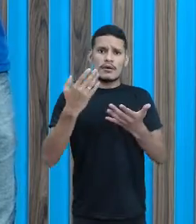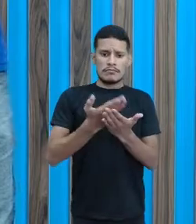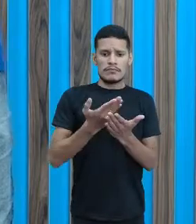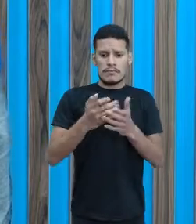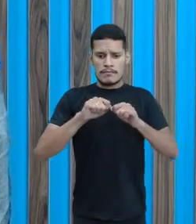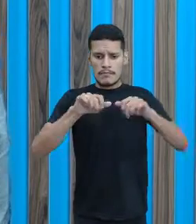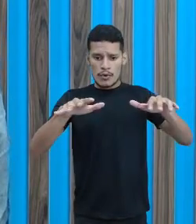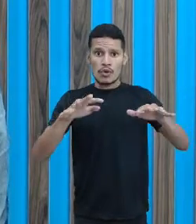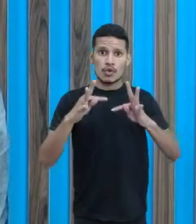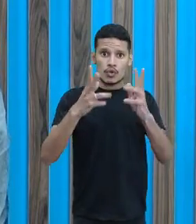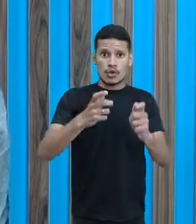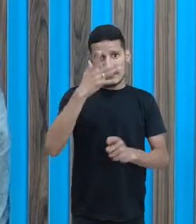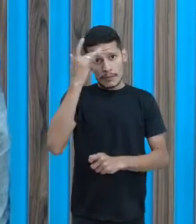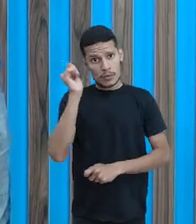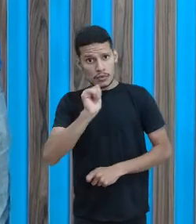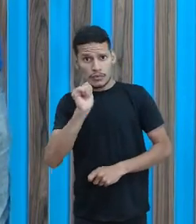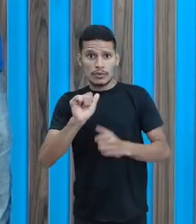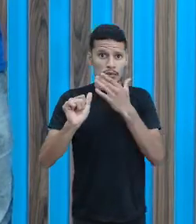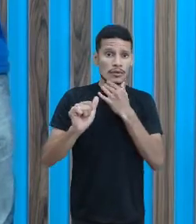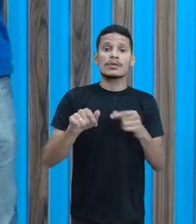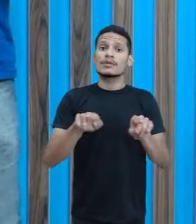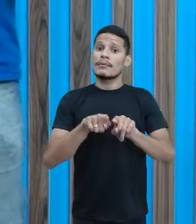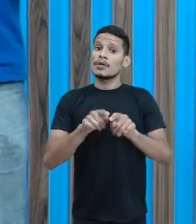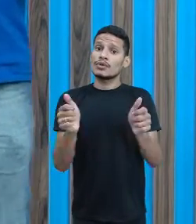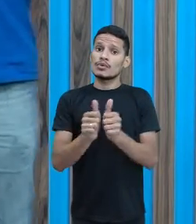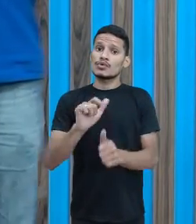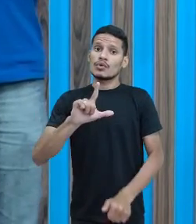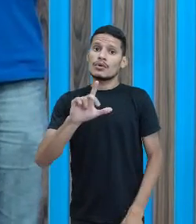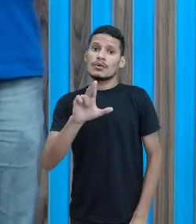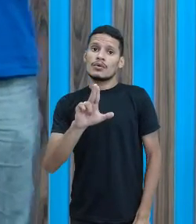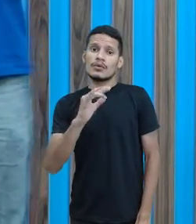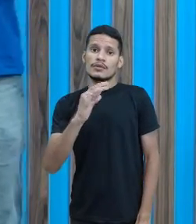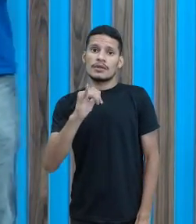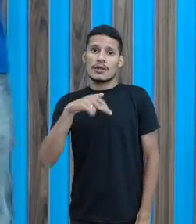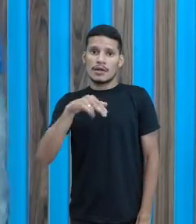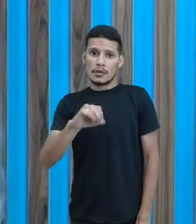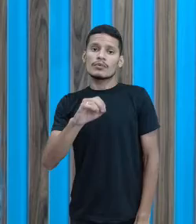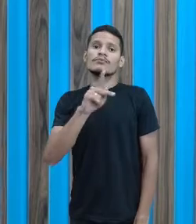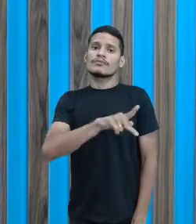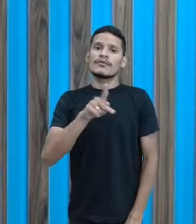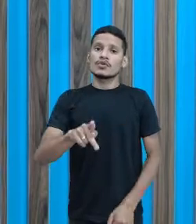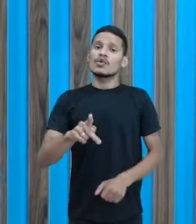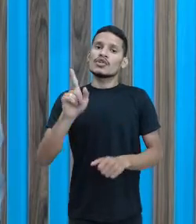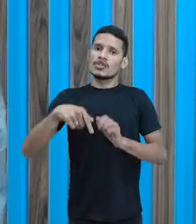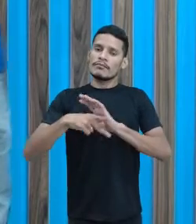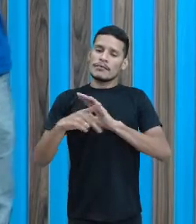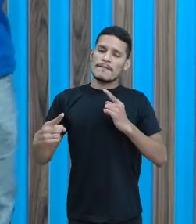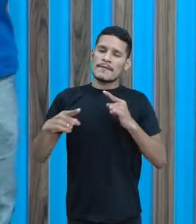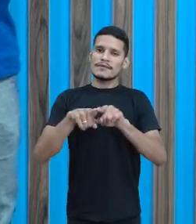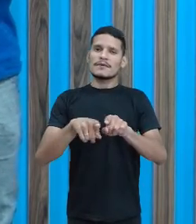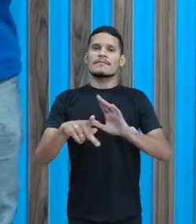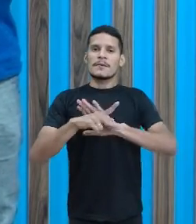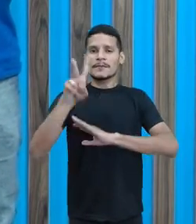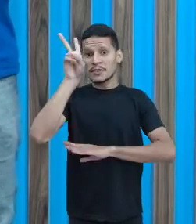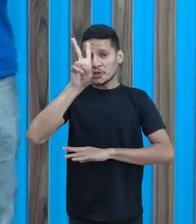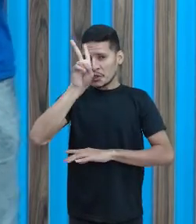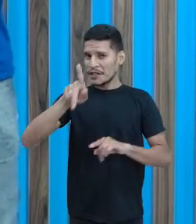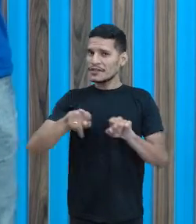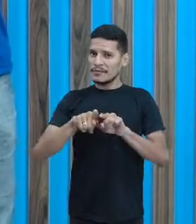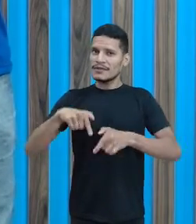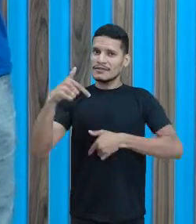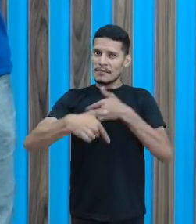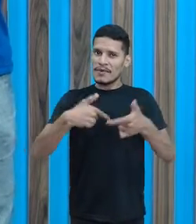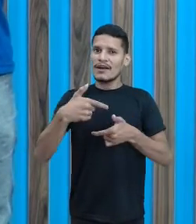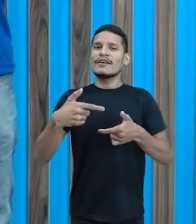todas. E também hoje estou acompanhado do professor Luciano, meu parceiro aí da história, né, professor de história também, que